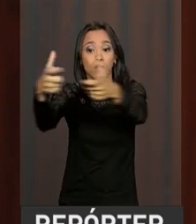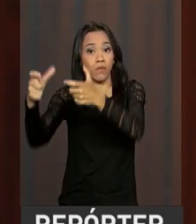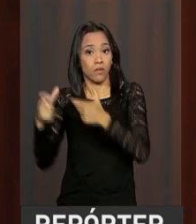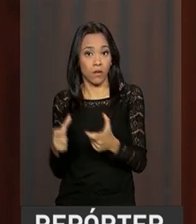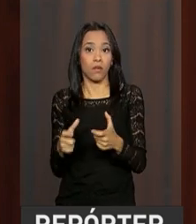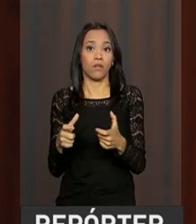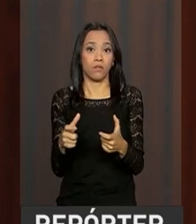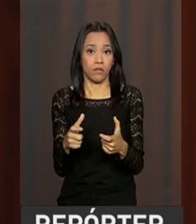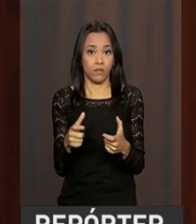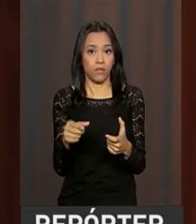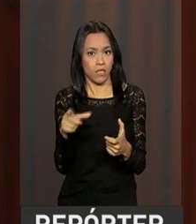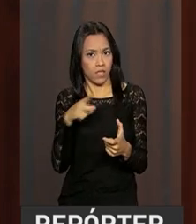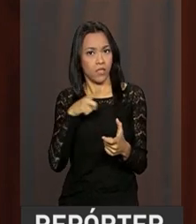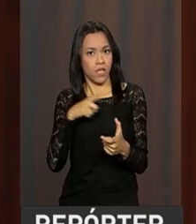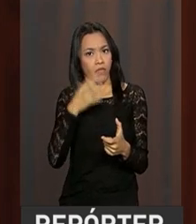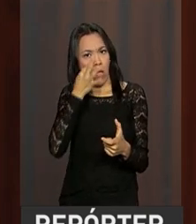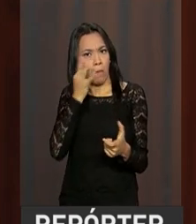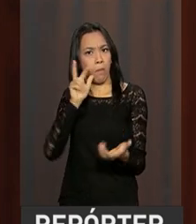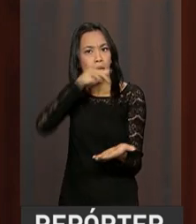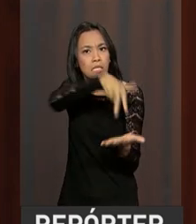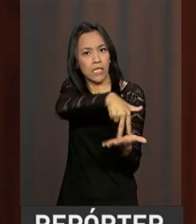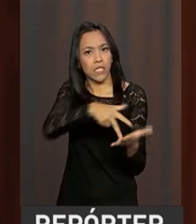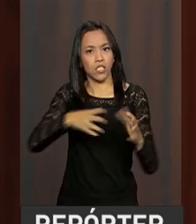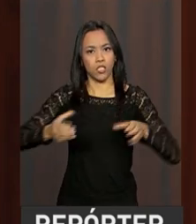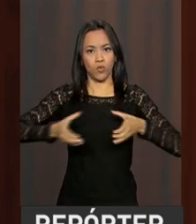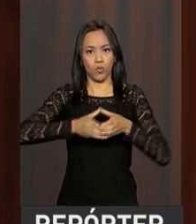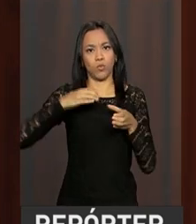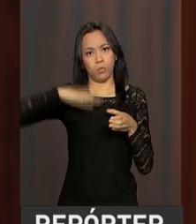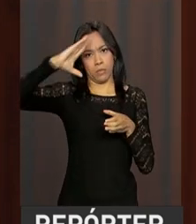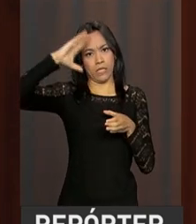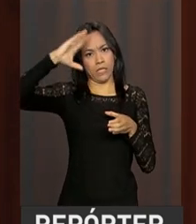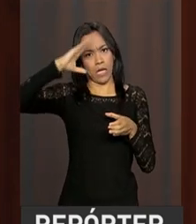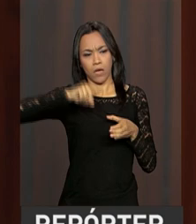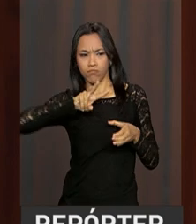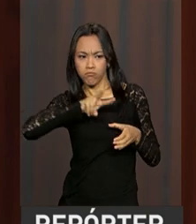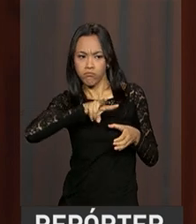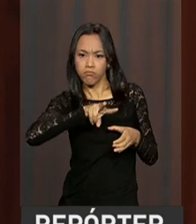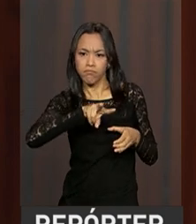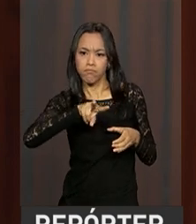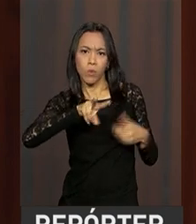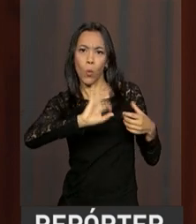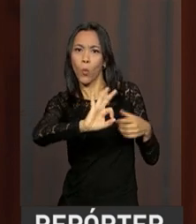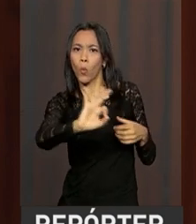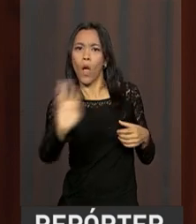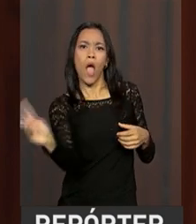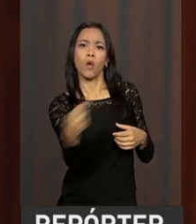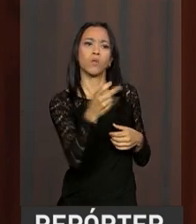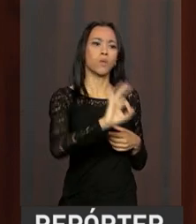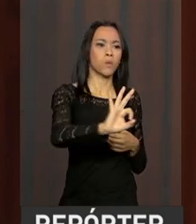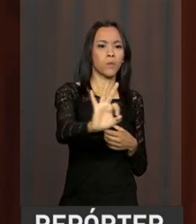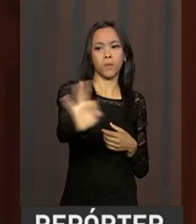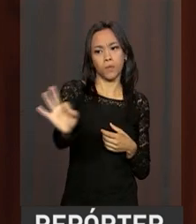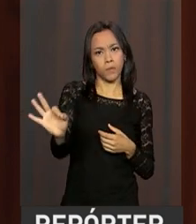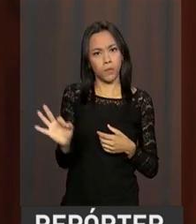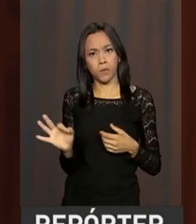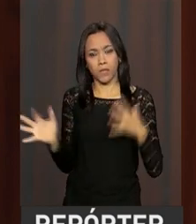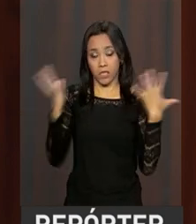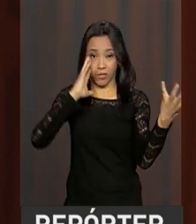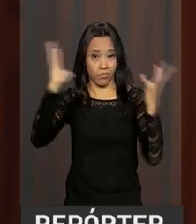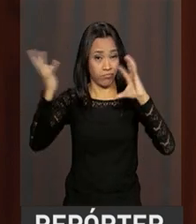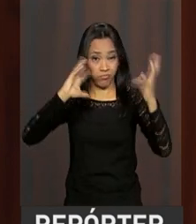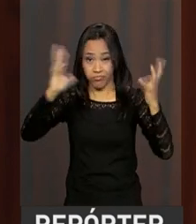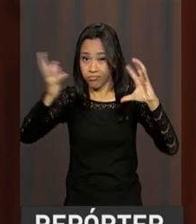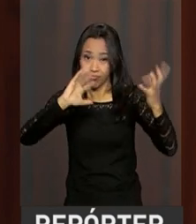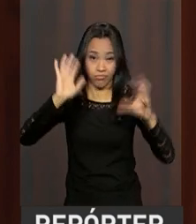aonde esteve presente as forças armadas sem nenhuma outra ocorrência que tenha perturbado a